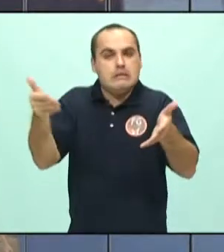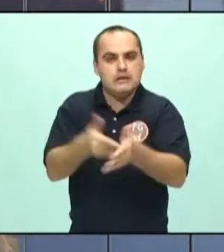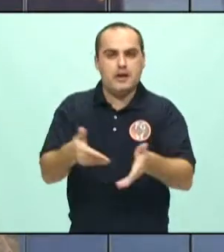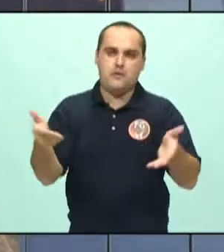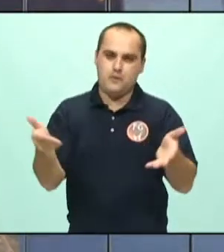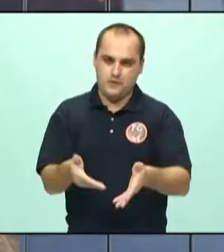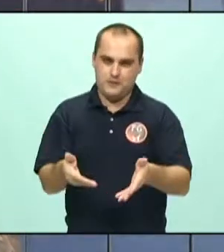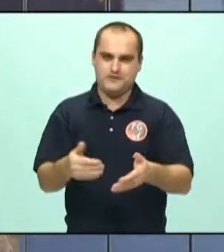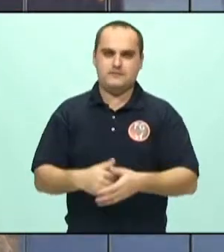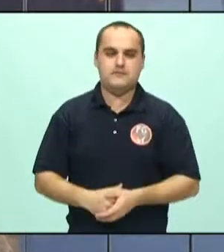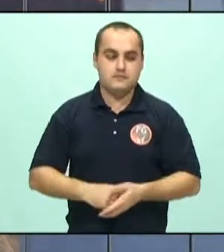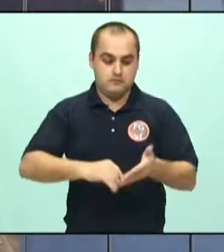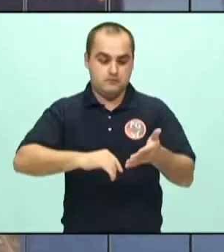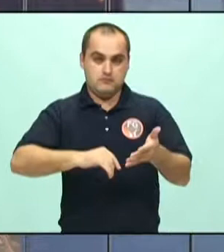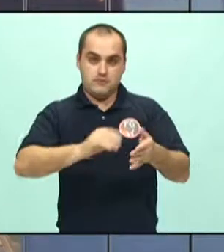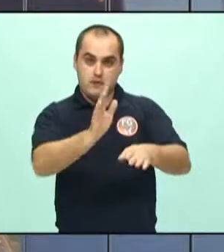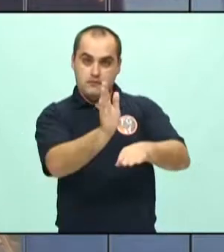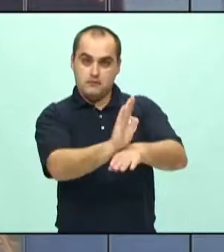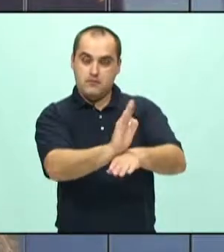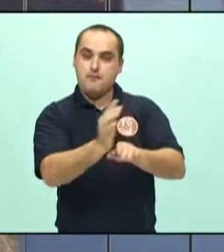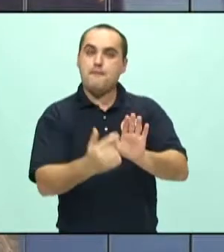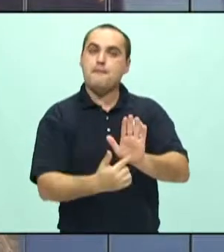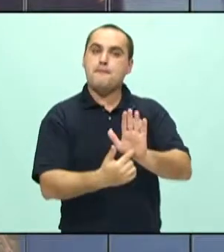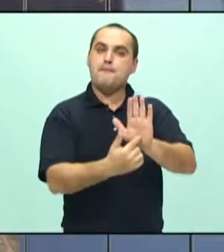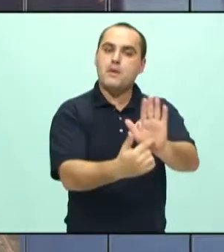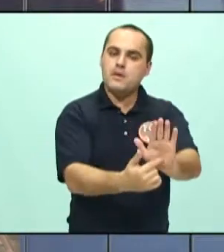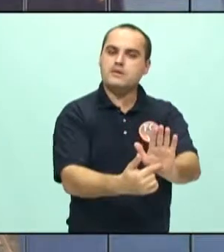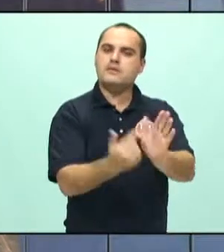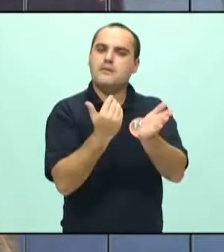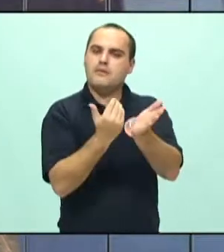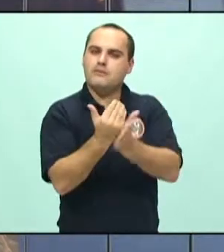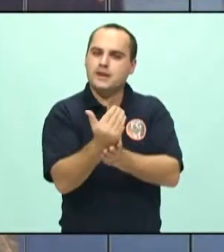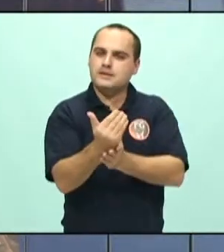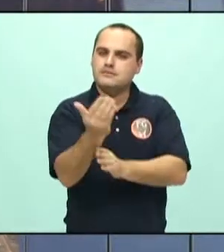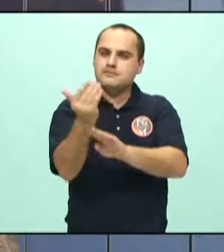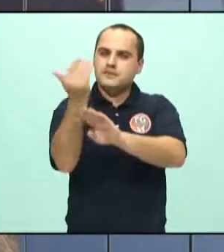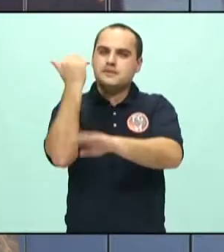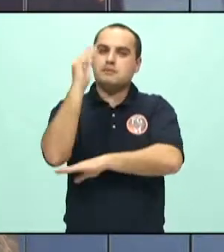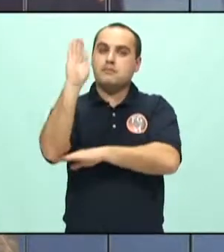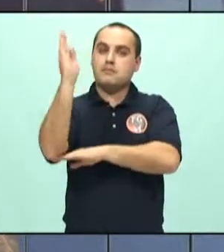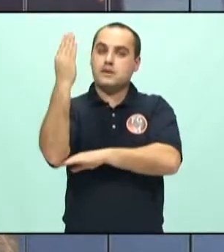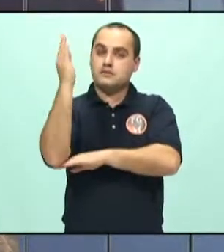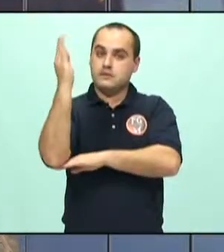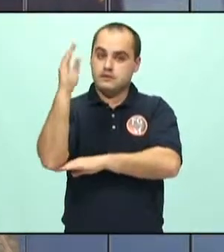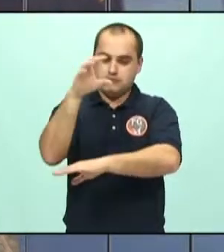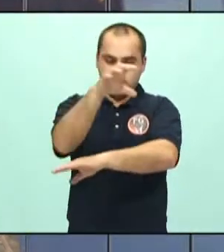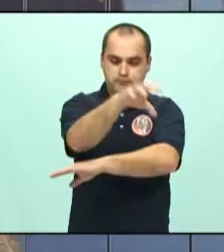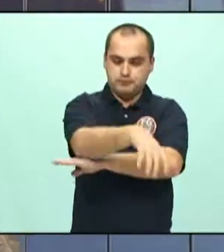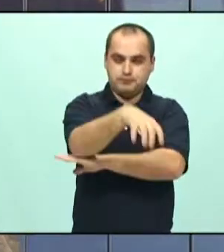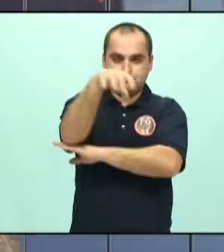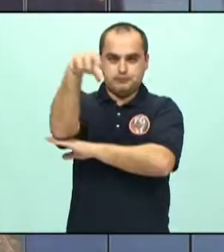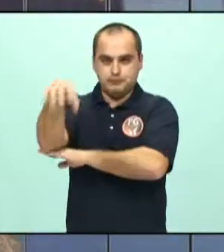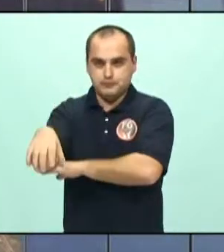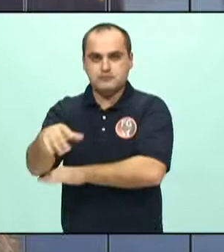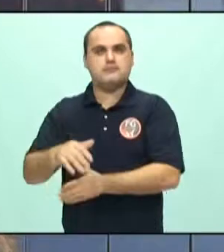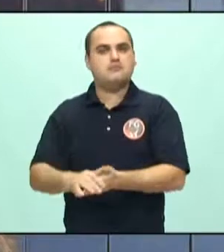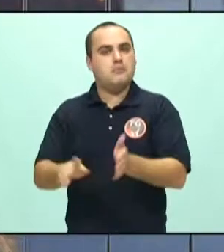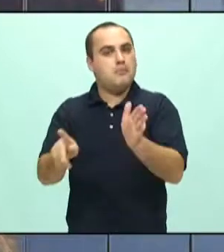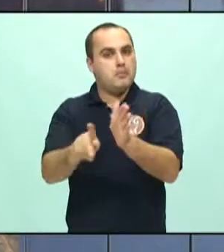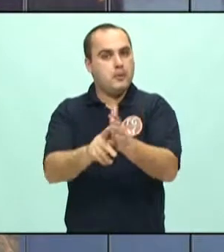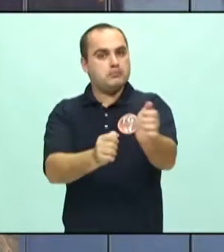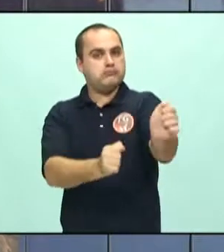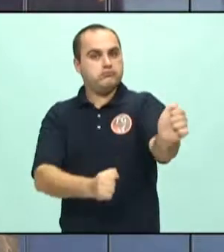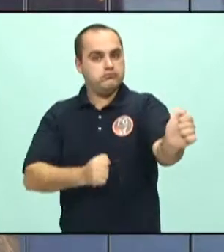documentário mostra o início do carregamento de madeiras, de tora de madeira, linha ferroviária, e